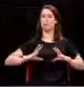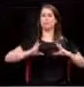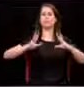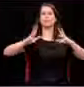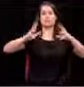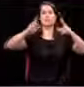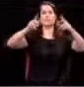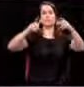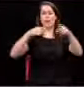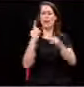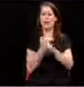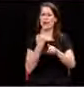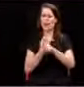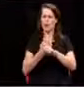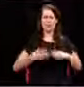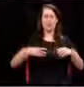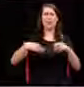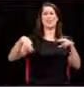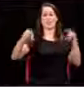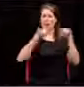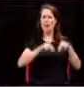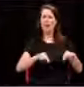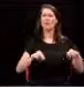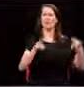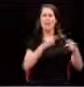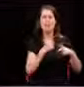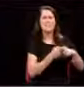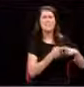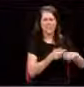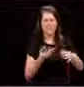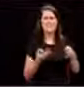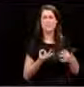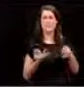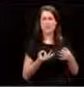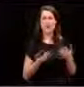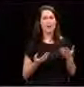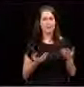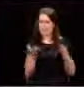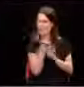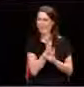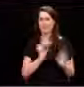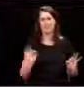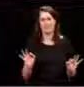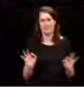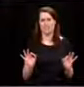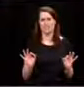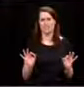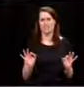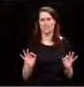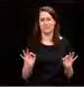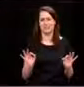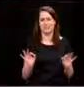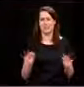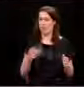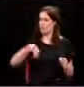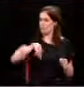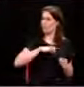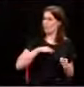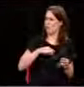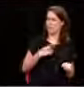coisas novas e coisas de interesse e coisas com uma rentabilidade espetacular e que só nós, os Benfica, é que